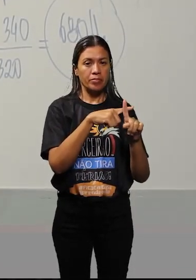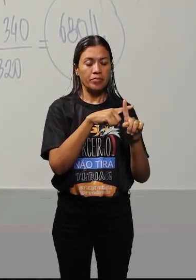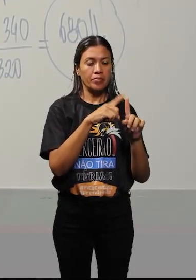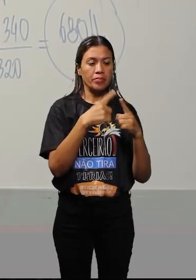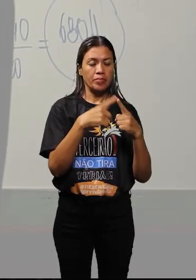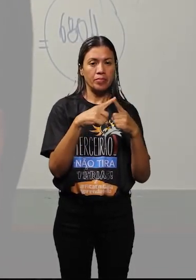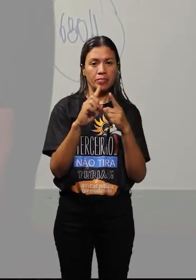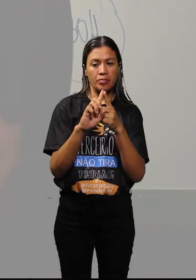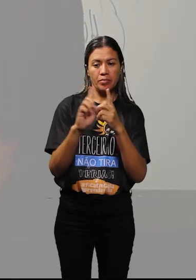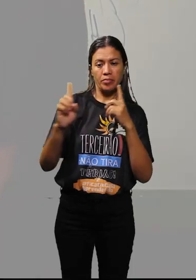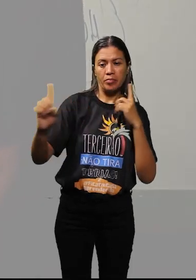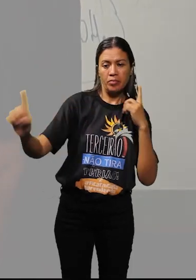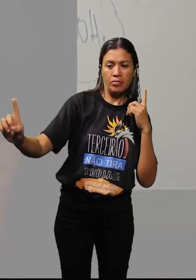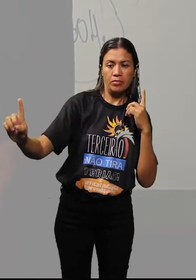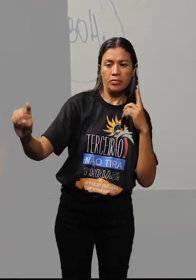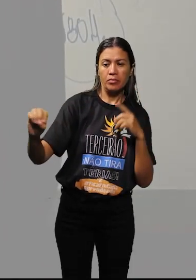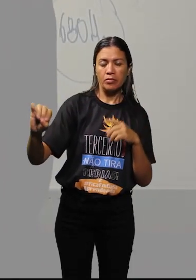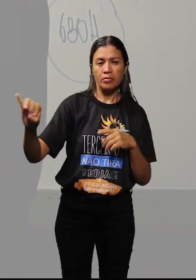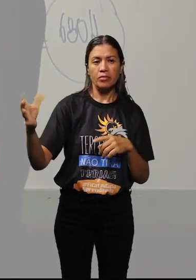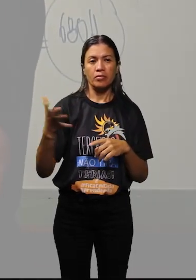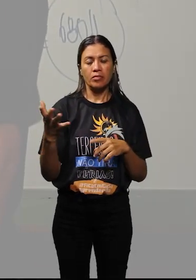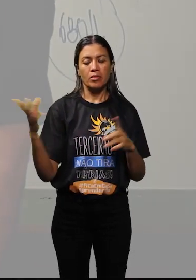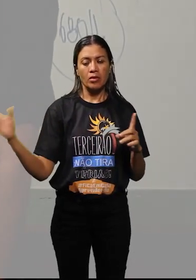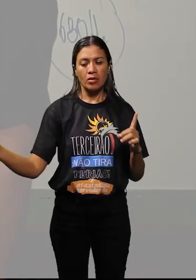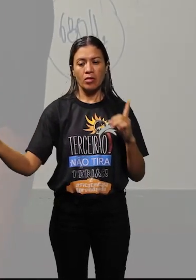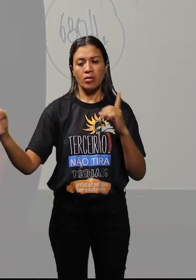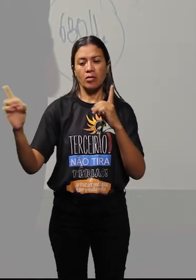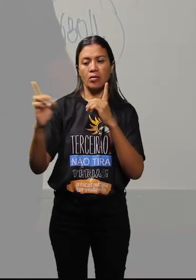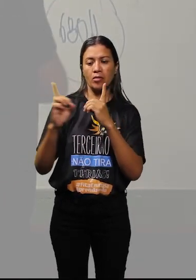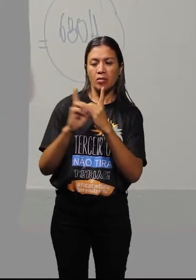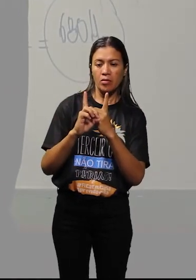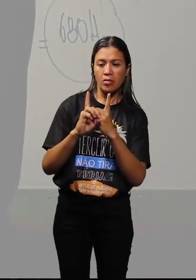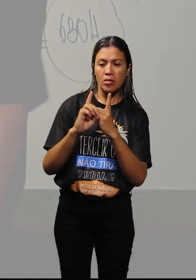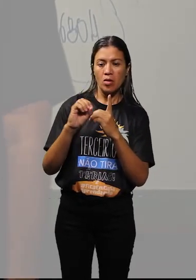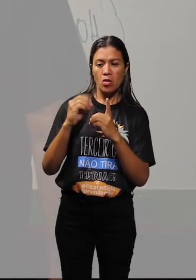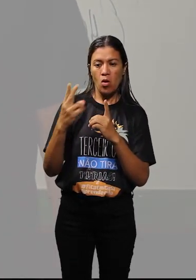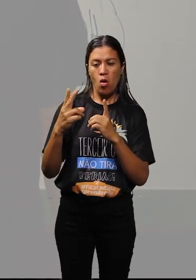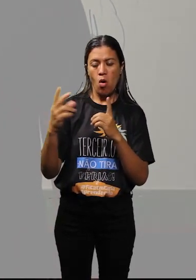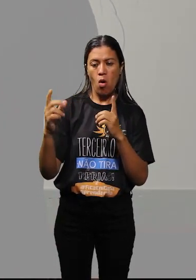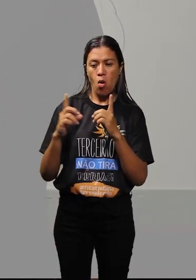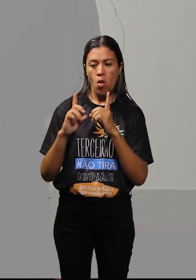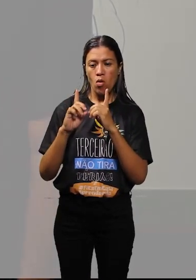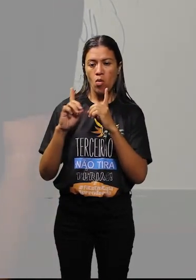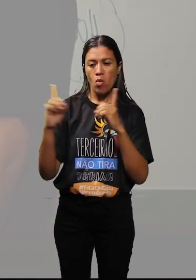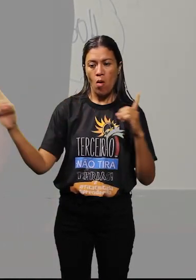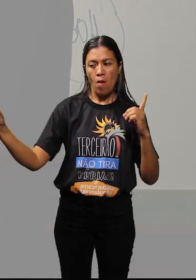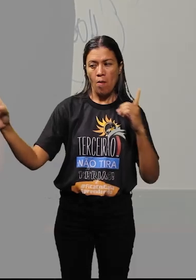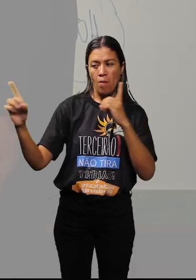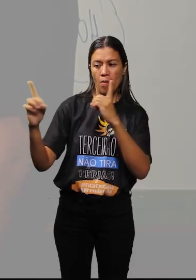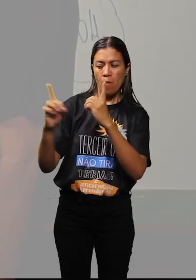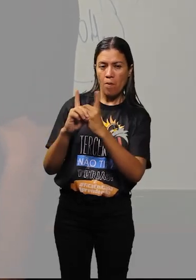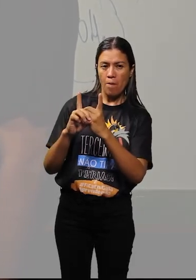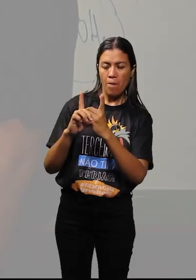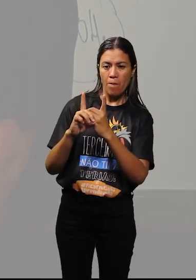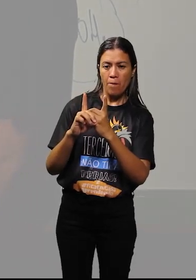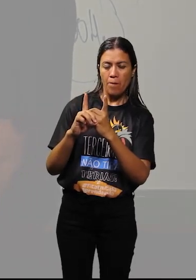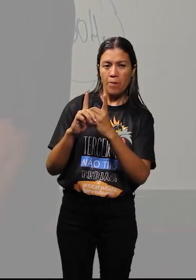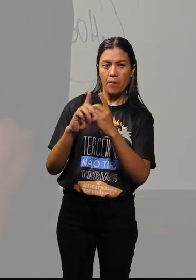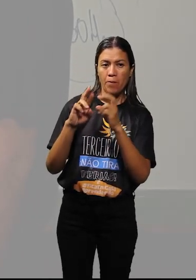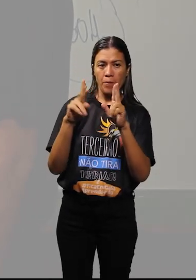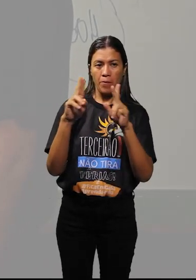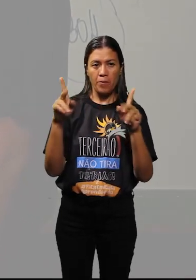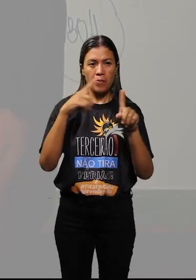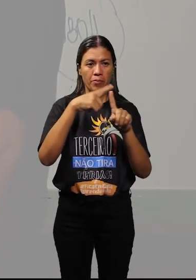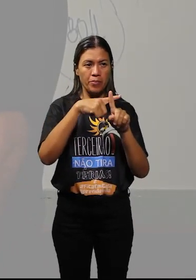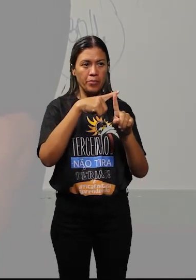se afastando. Se por acaso ela estiver tentando se aproximar do observador ou indo na direção do observador, contrário ao positivo da